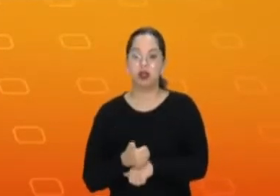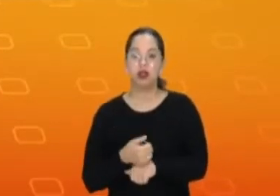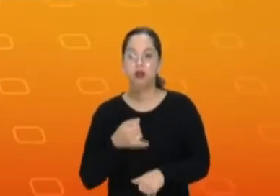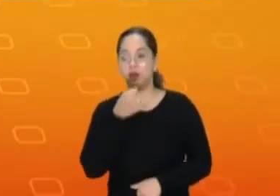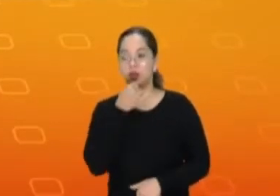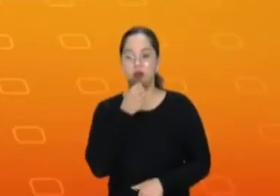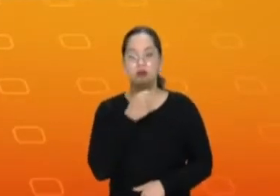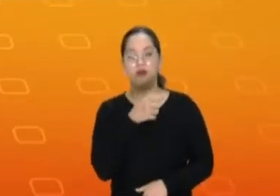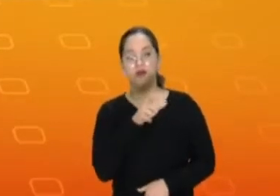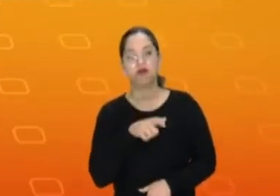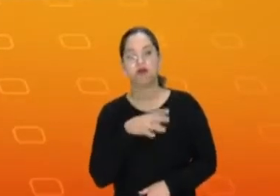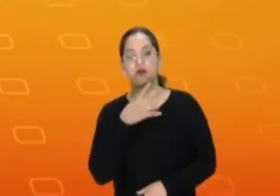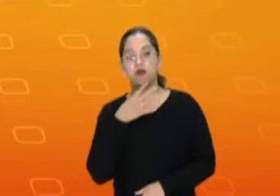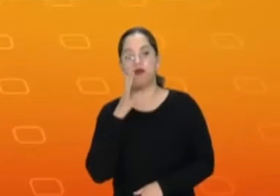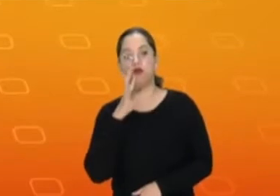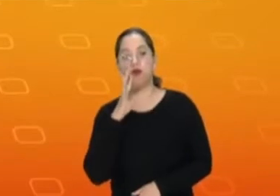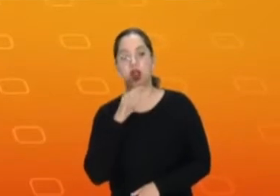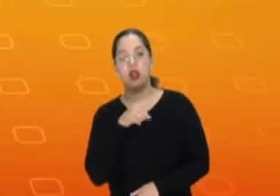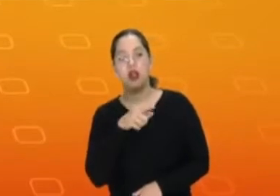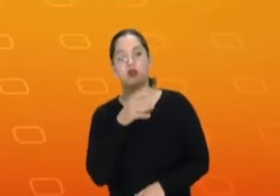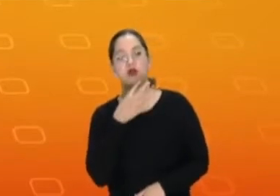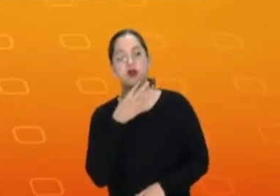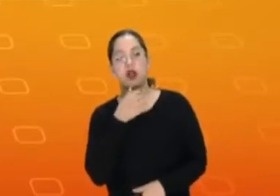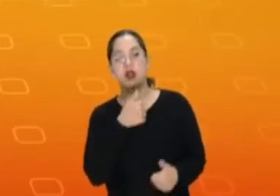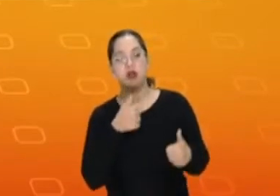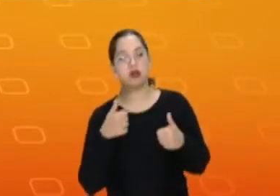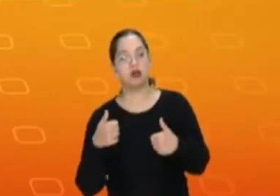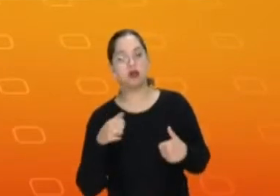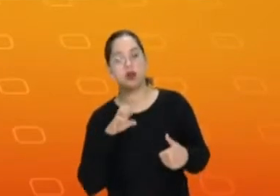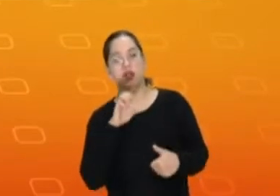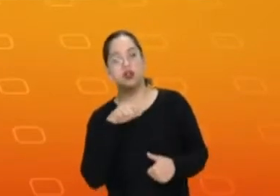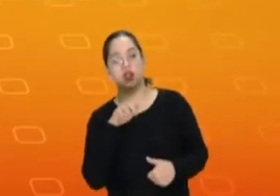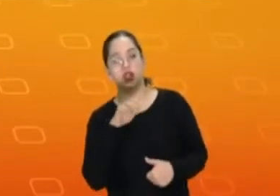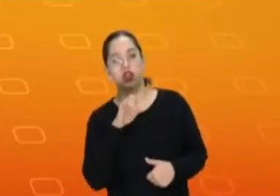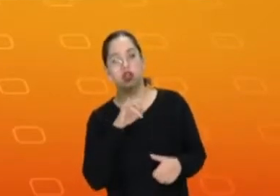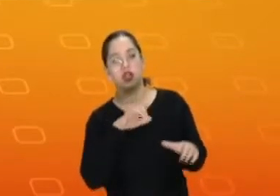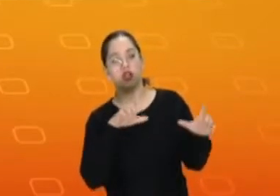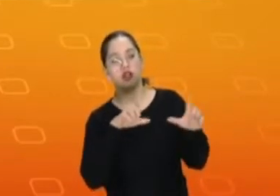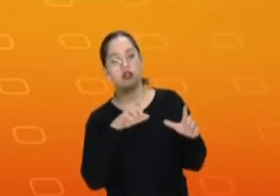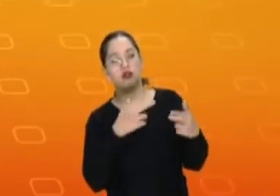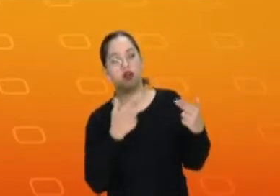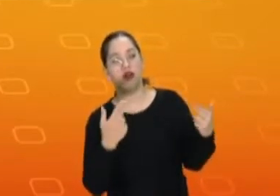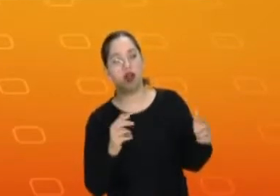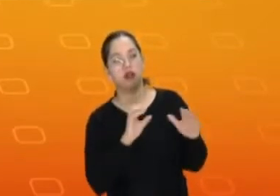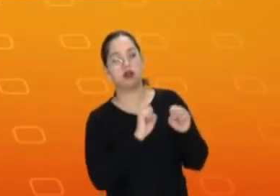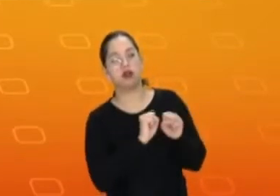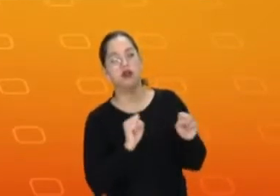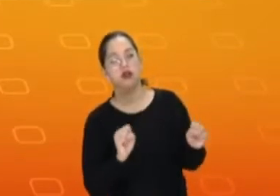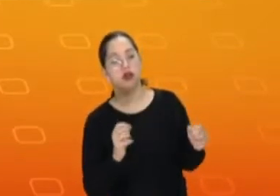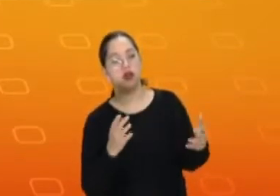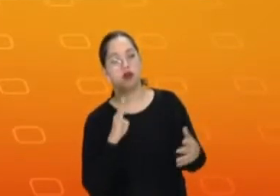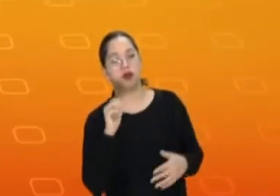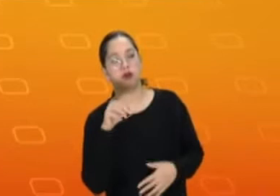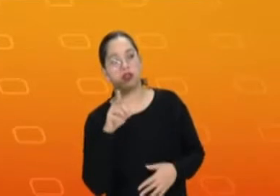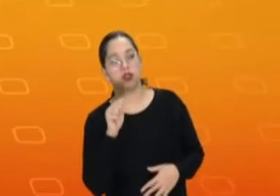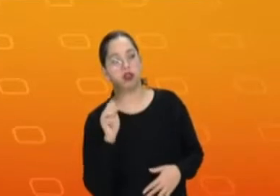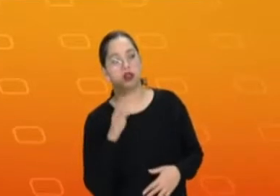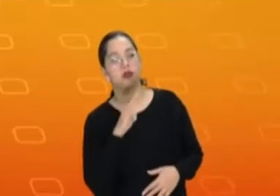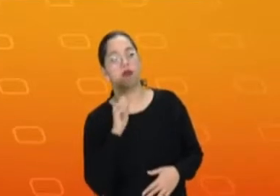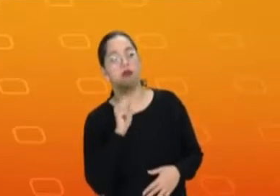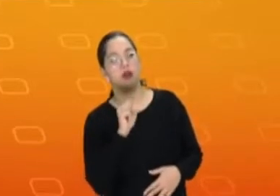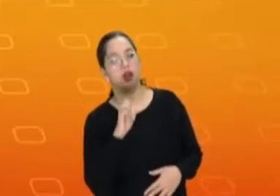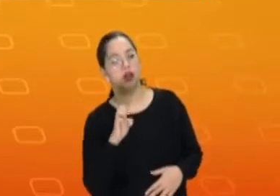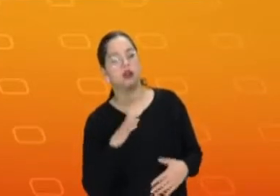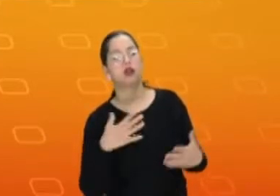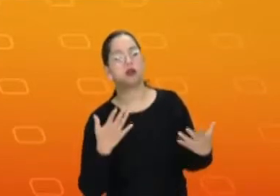vejo que ele conhece muito dessa parte de engenharia de televisão, de sistemas de TV, banda base, conteúdo,